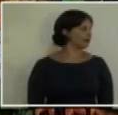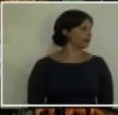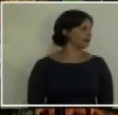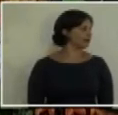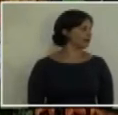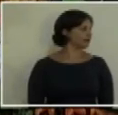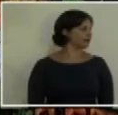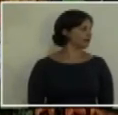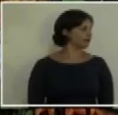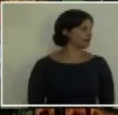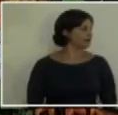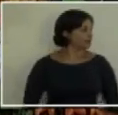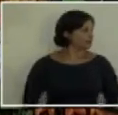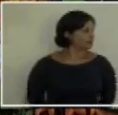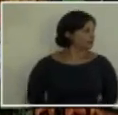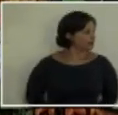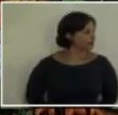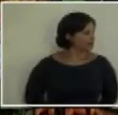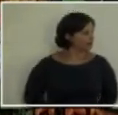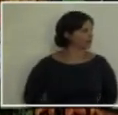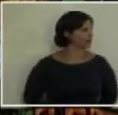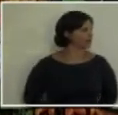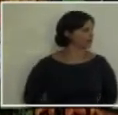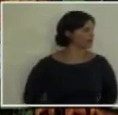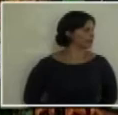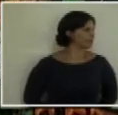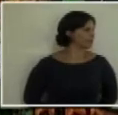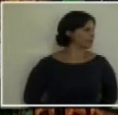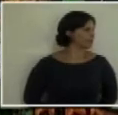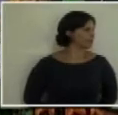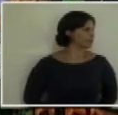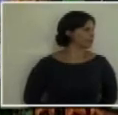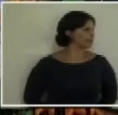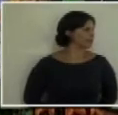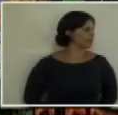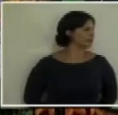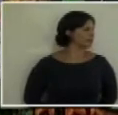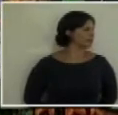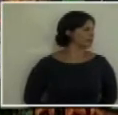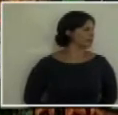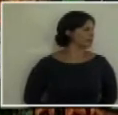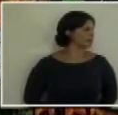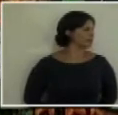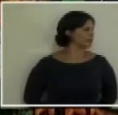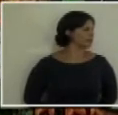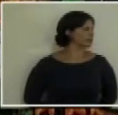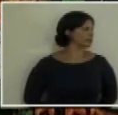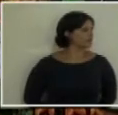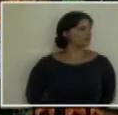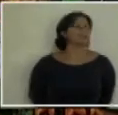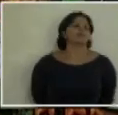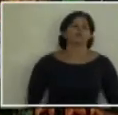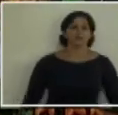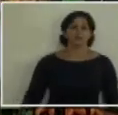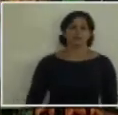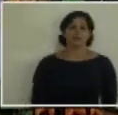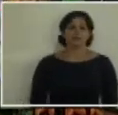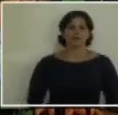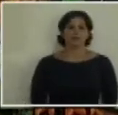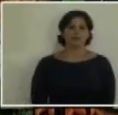que Josafá, rei de Judá, está vivenciando uma das maiores guerras da sua